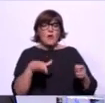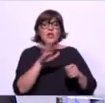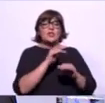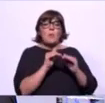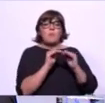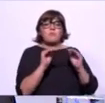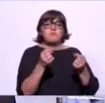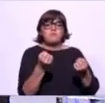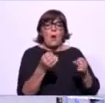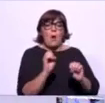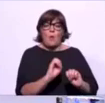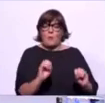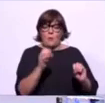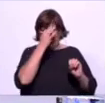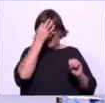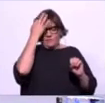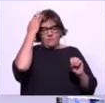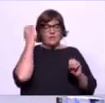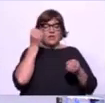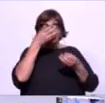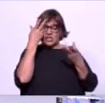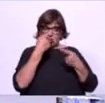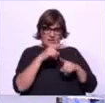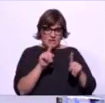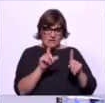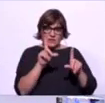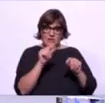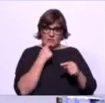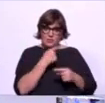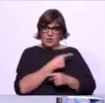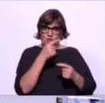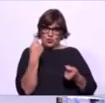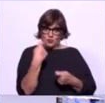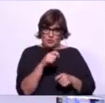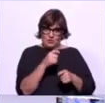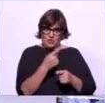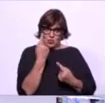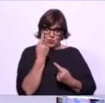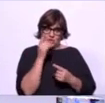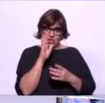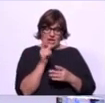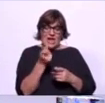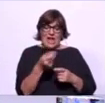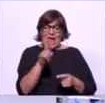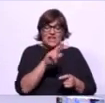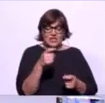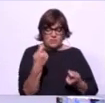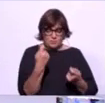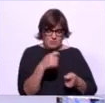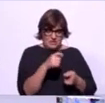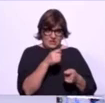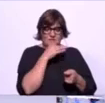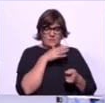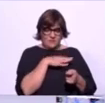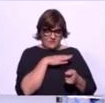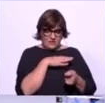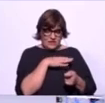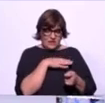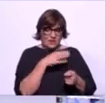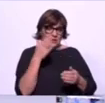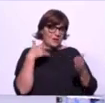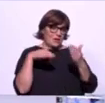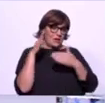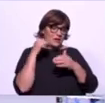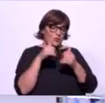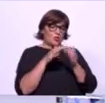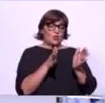hegemonia? Não esquecer, que também já foi dito por um presidente, ex-presidente, precisamente do Benfica, que na altura em que